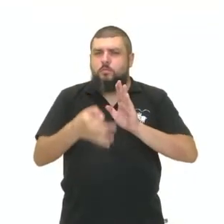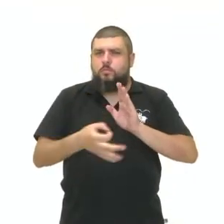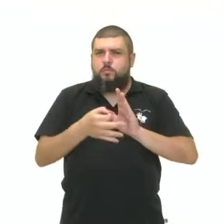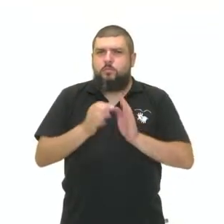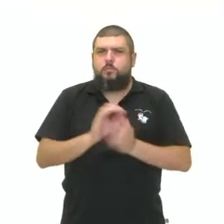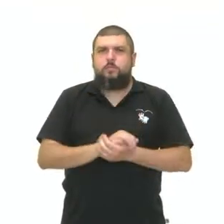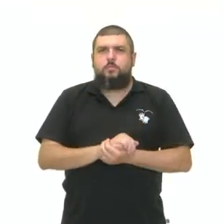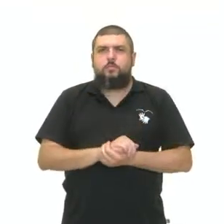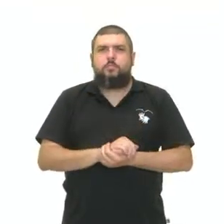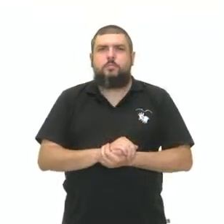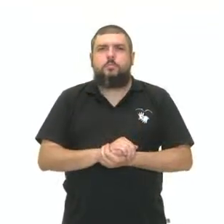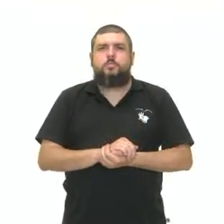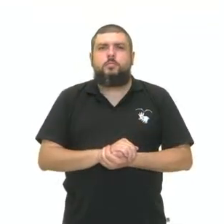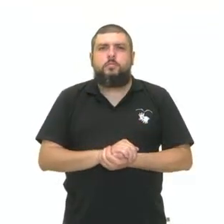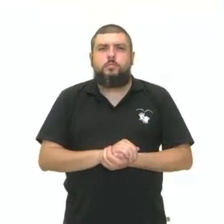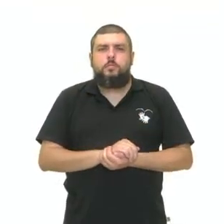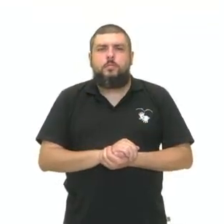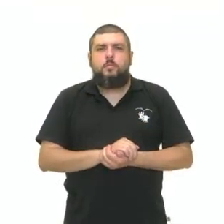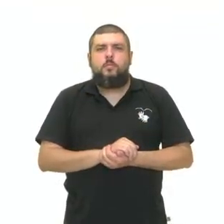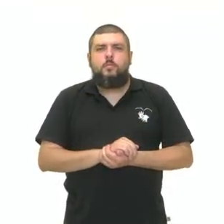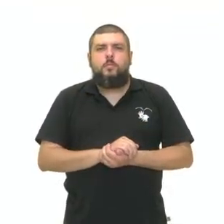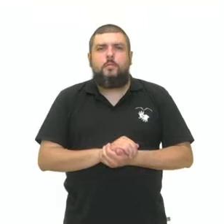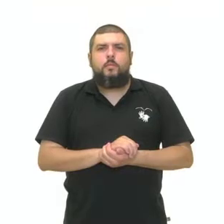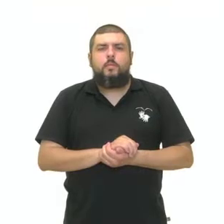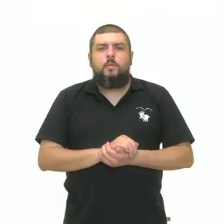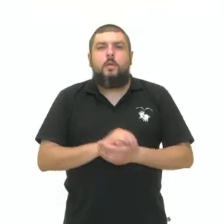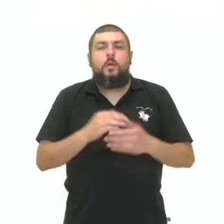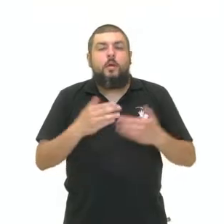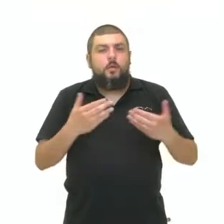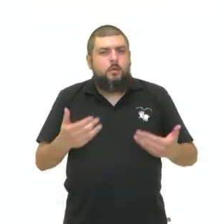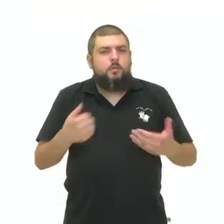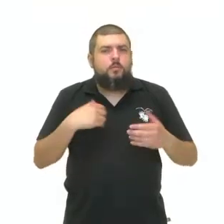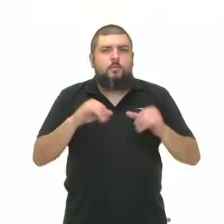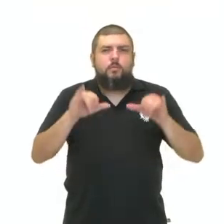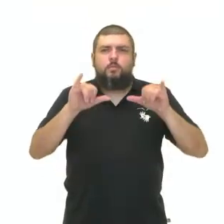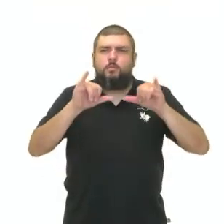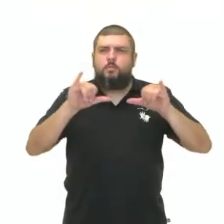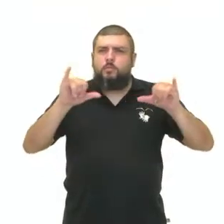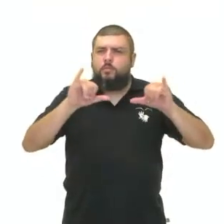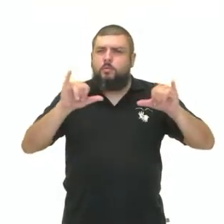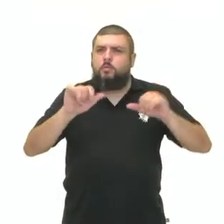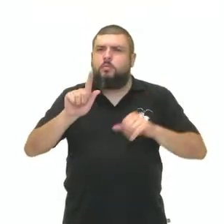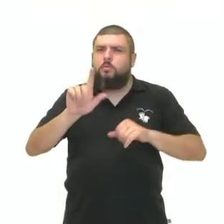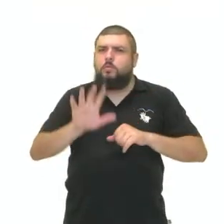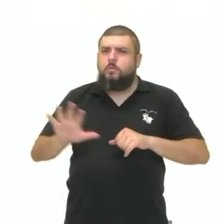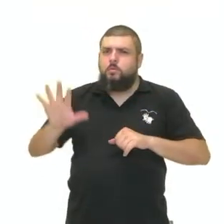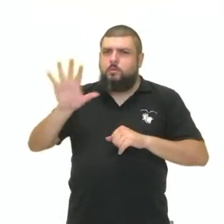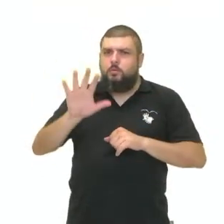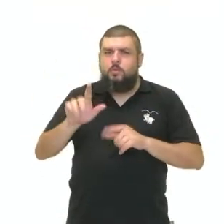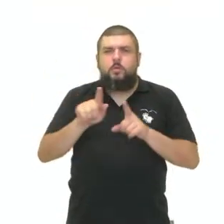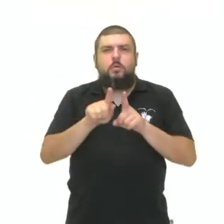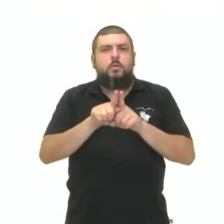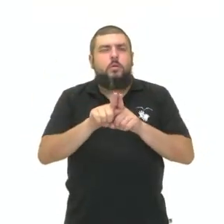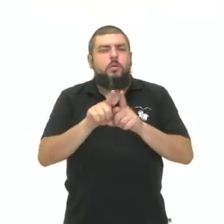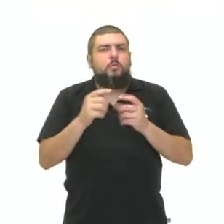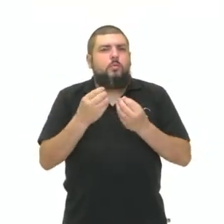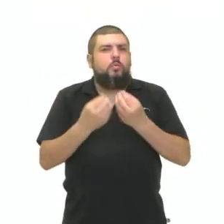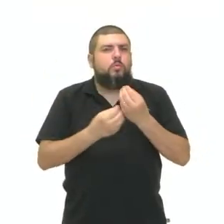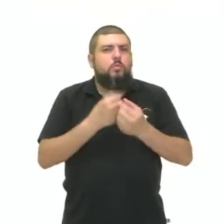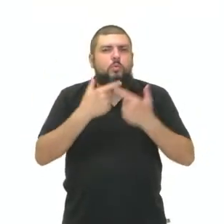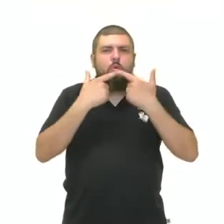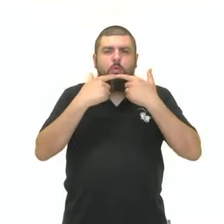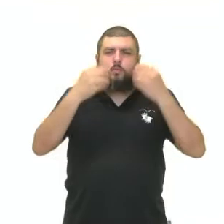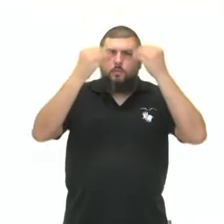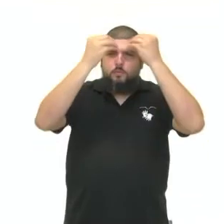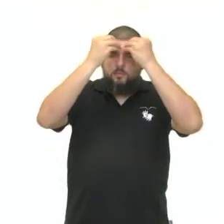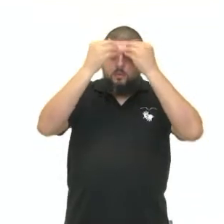Então, iremos analisar a notícia no geral, seus elementos composicionais e também sua linguagem, a forma como ela